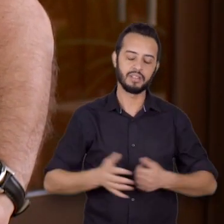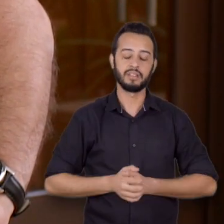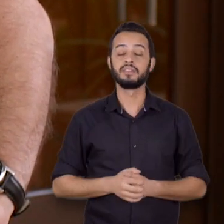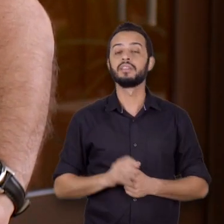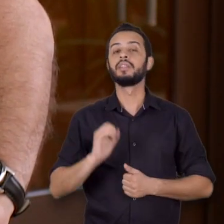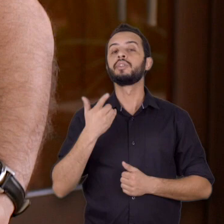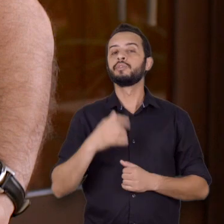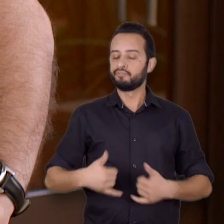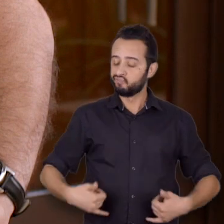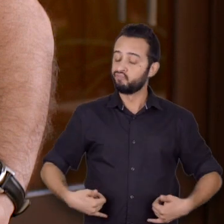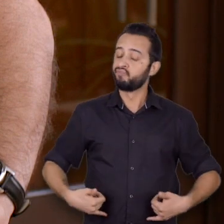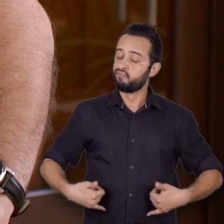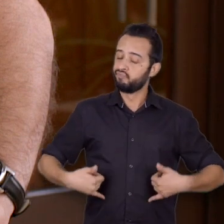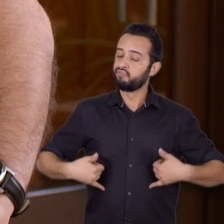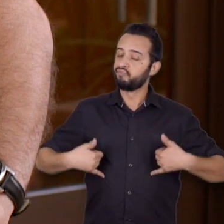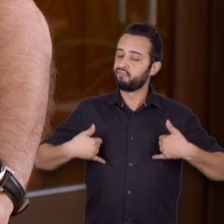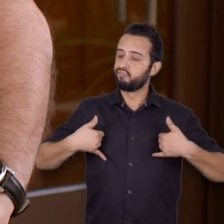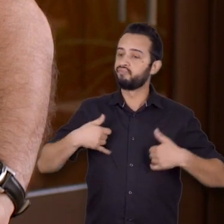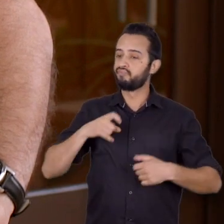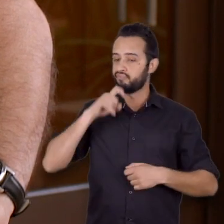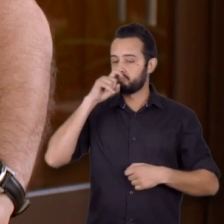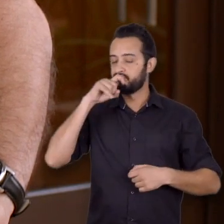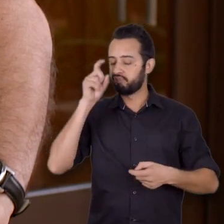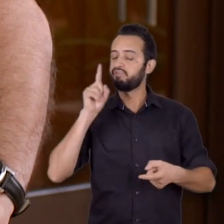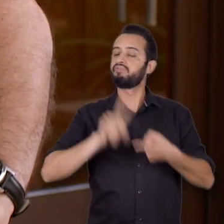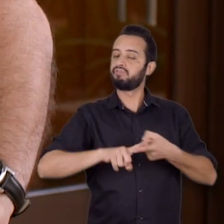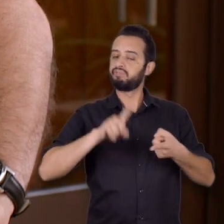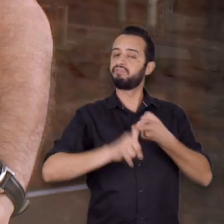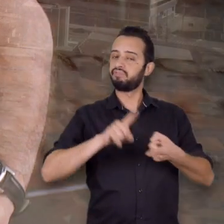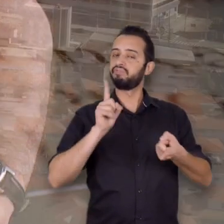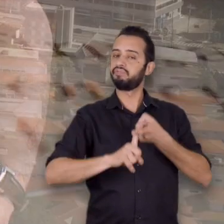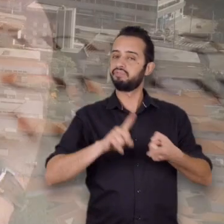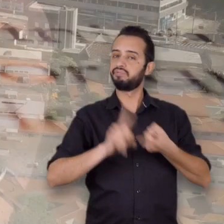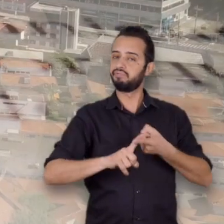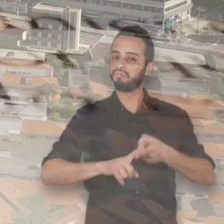vai pagar caro por essa arrogância, né?